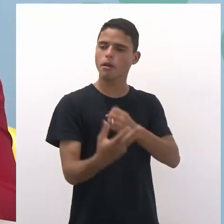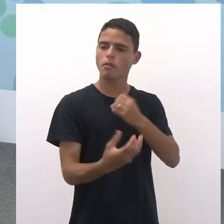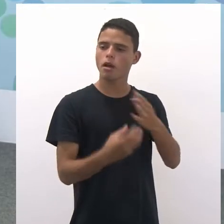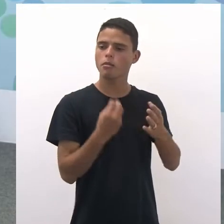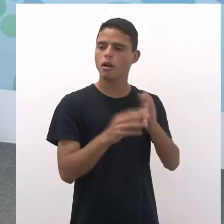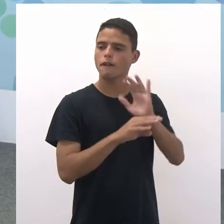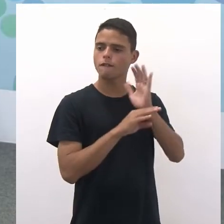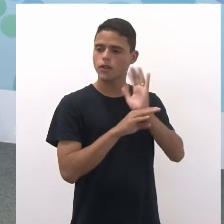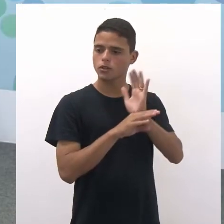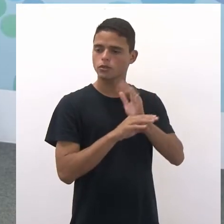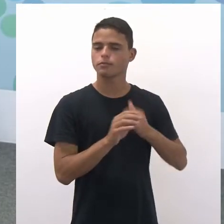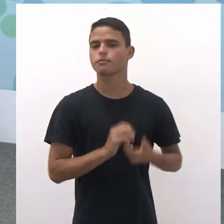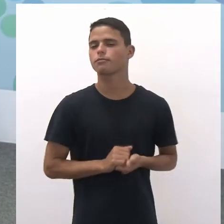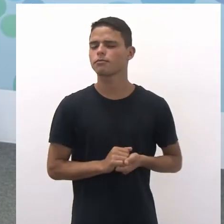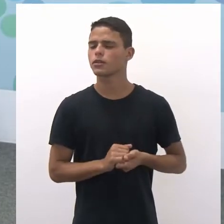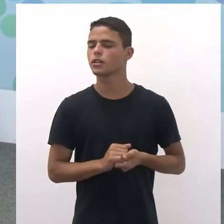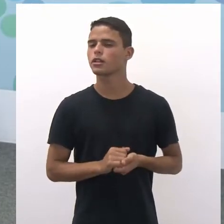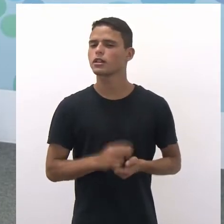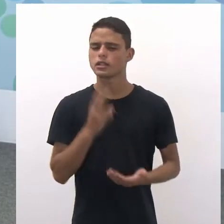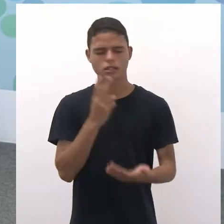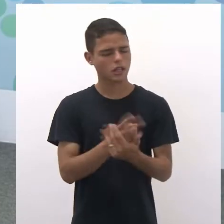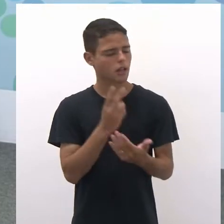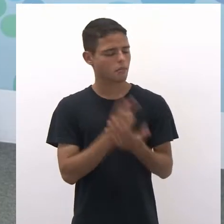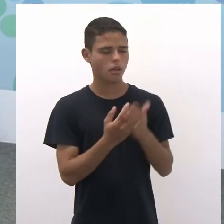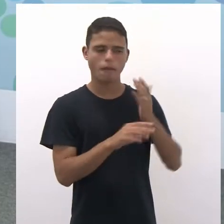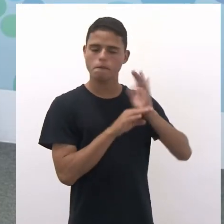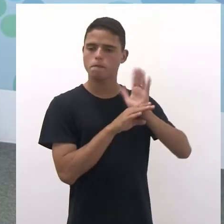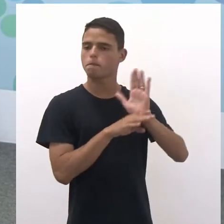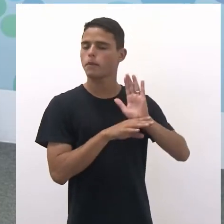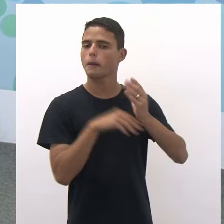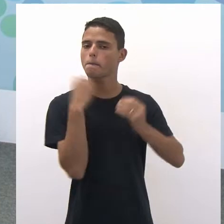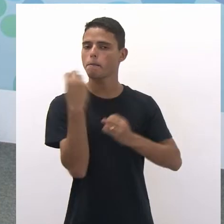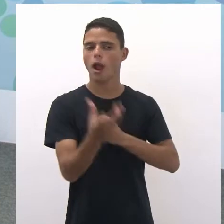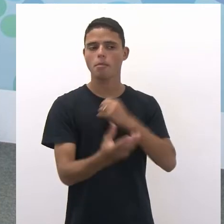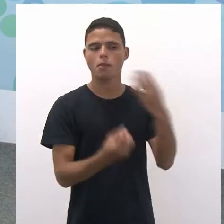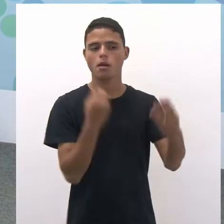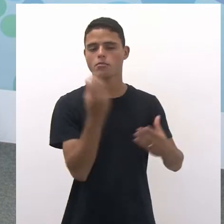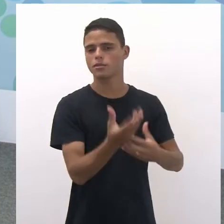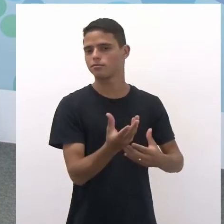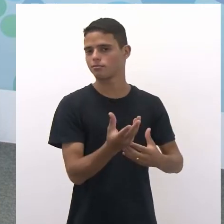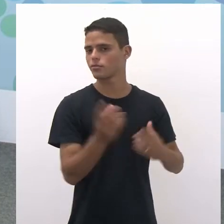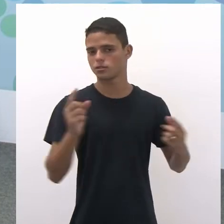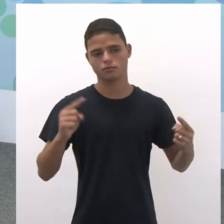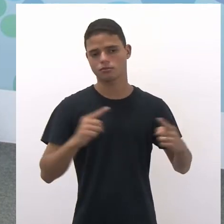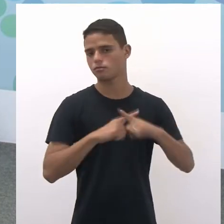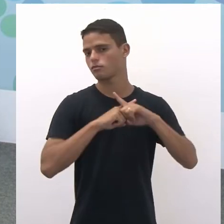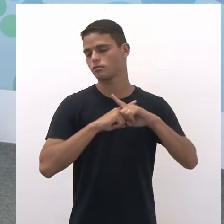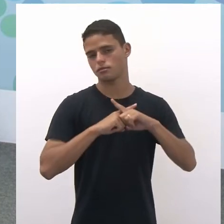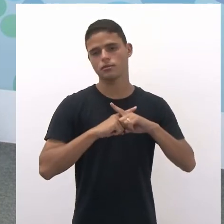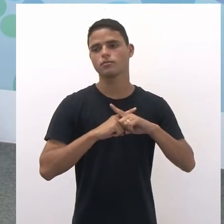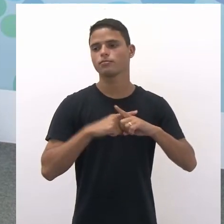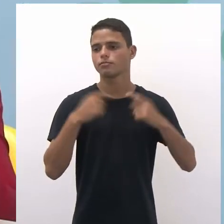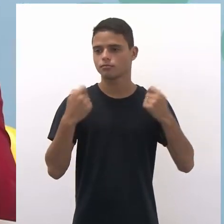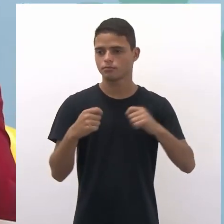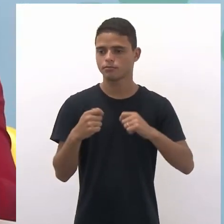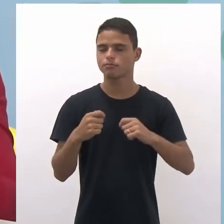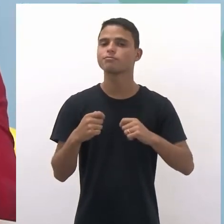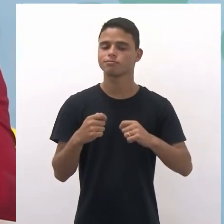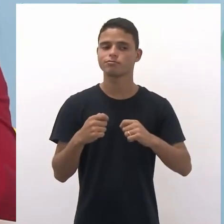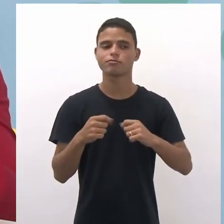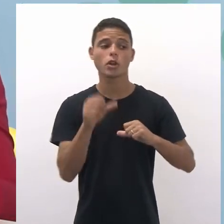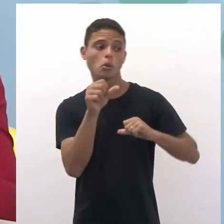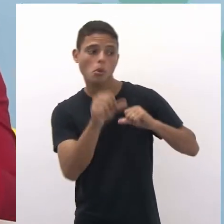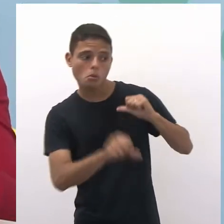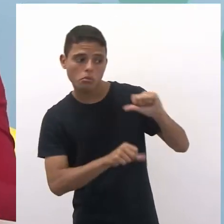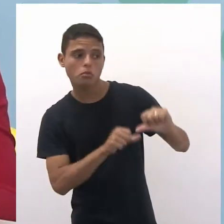por semana, todas as aulas eu vou passar vídeo. Também não é ideal, né, pessoal? Nós temos que